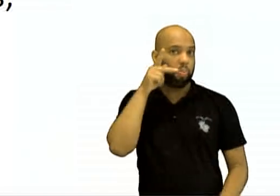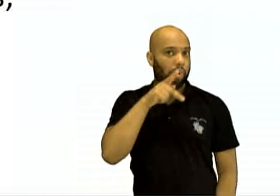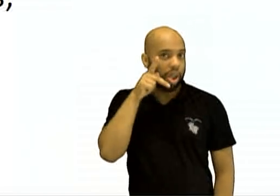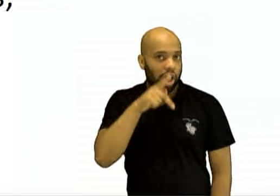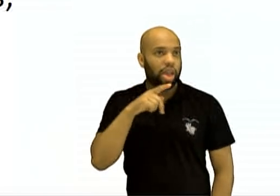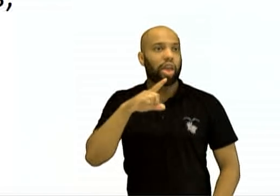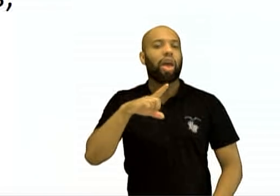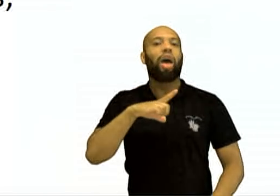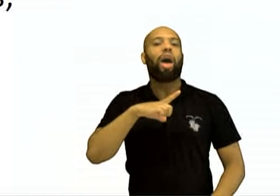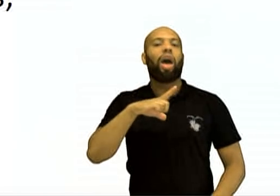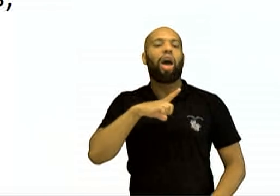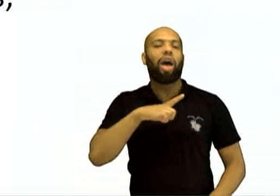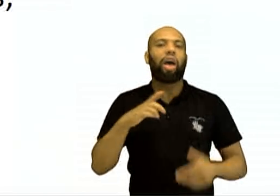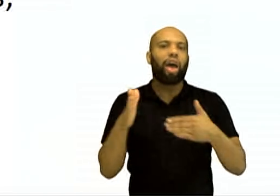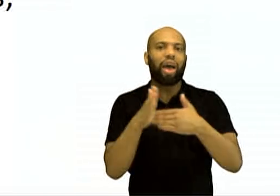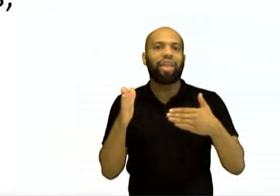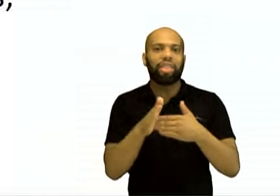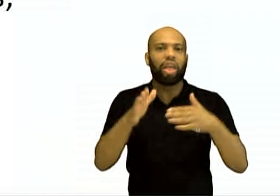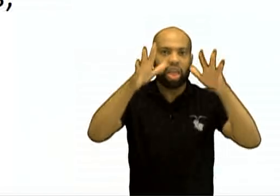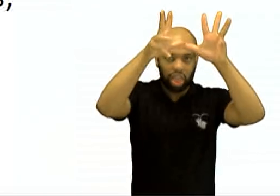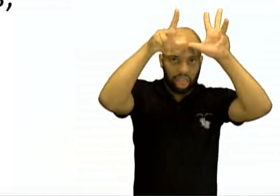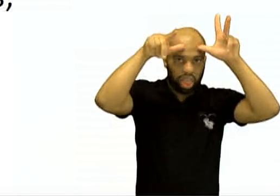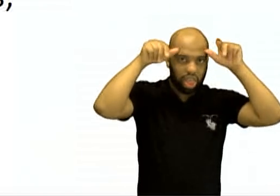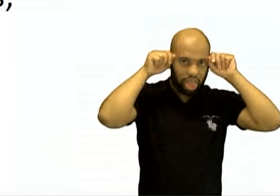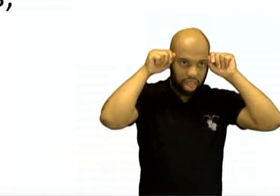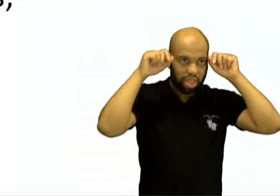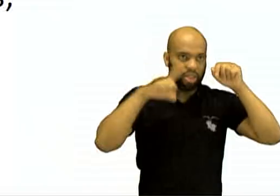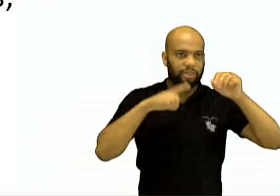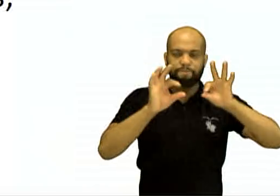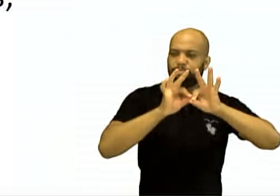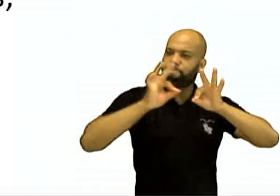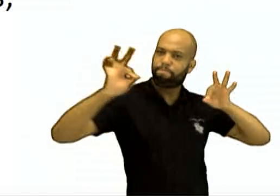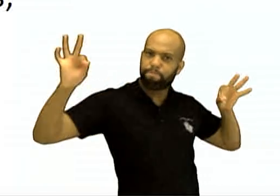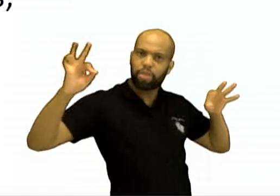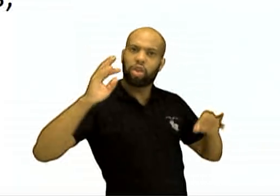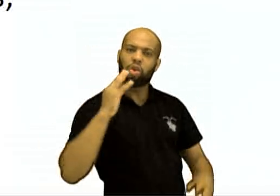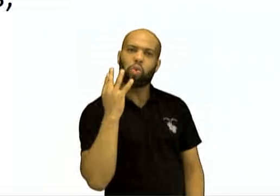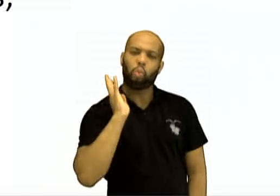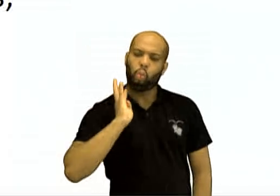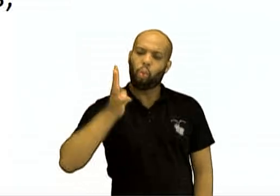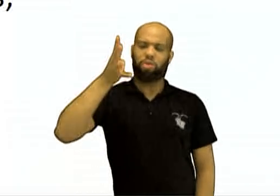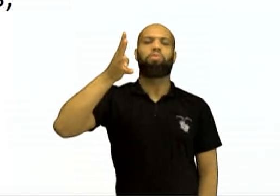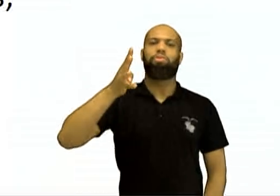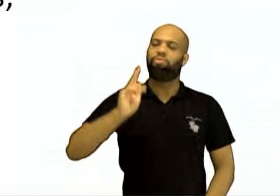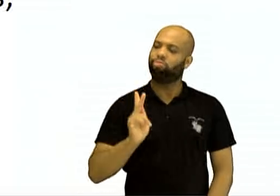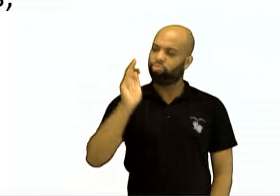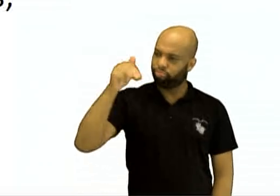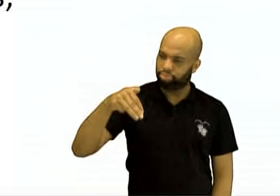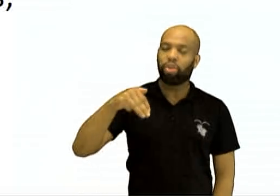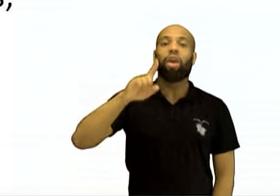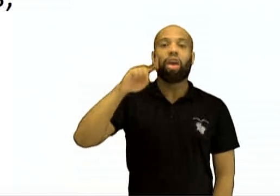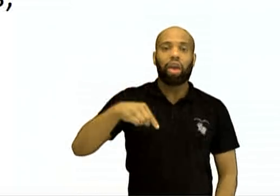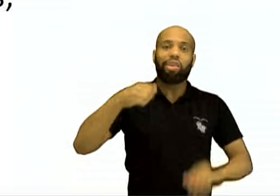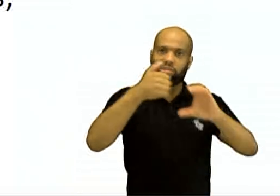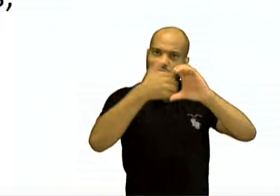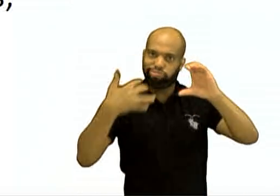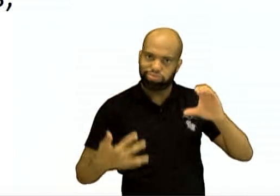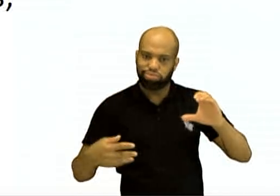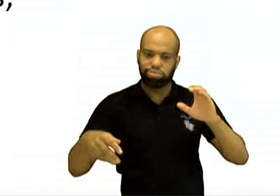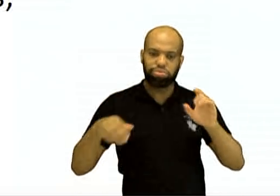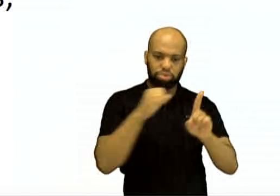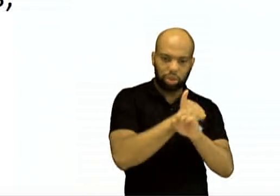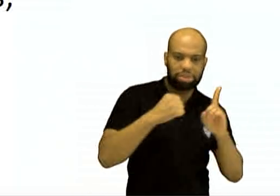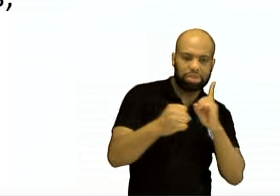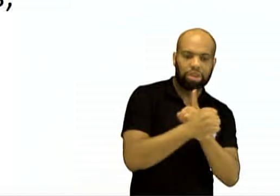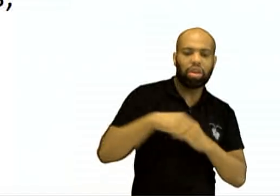rio Moa, que fica no Acre. Há uma distância de aproximadamente 4.319 quilômetros. Uma característica socioespacial do